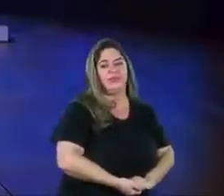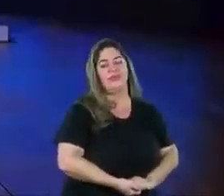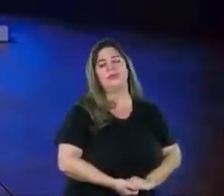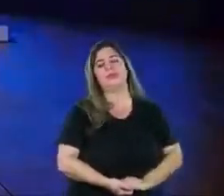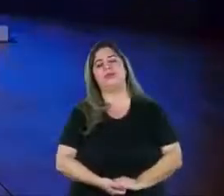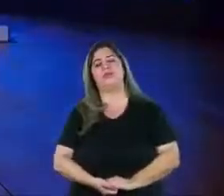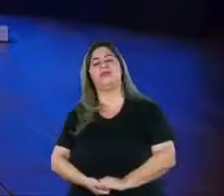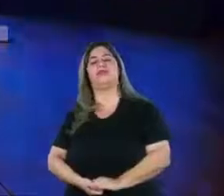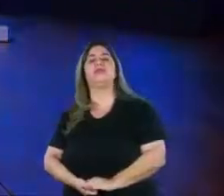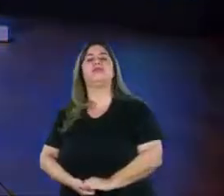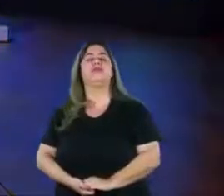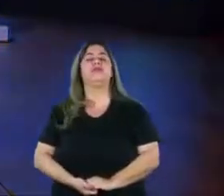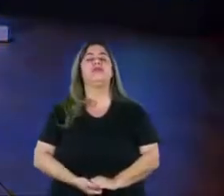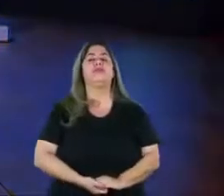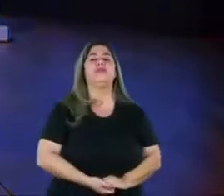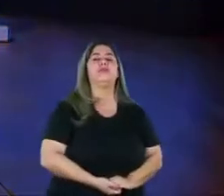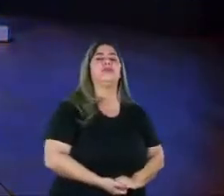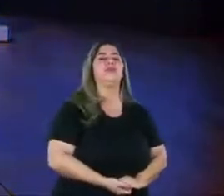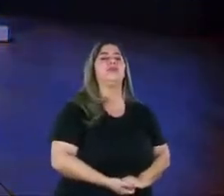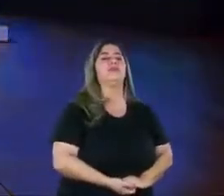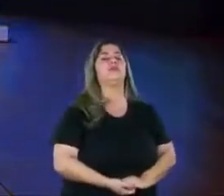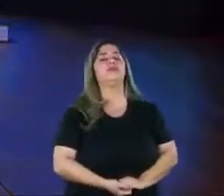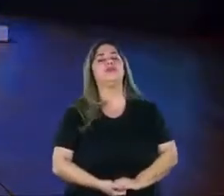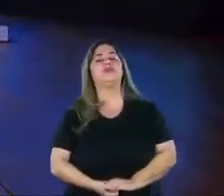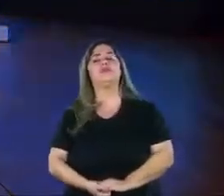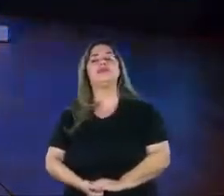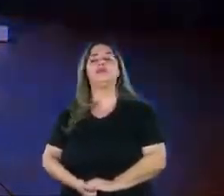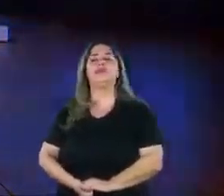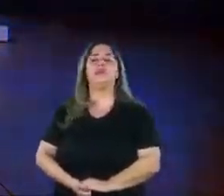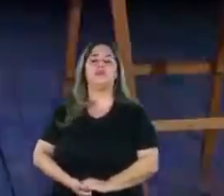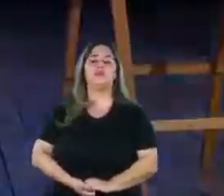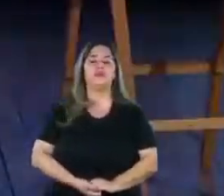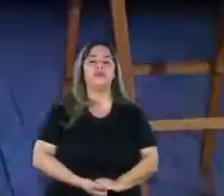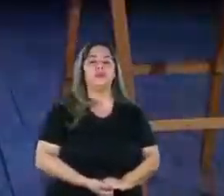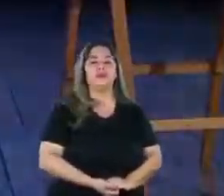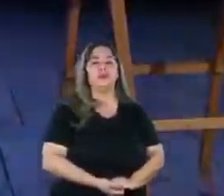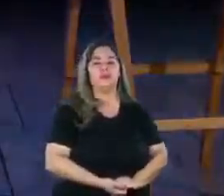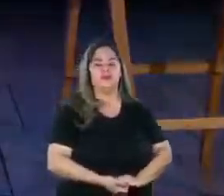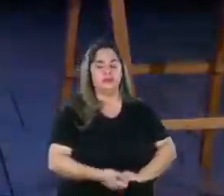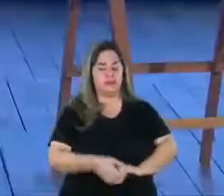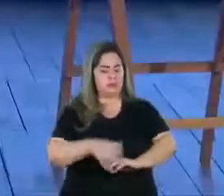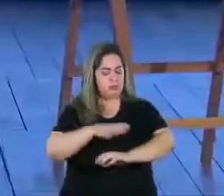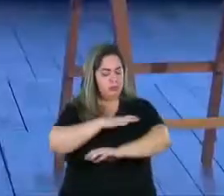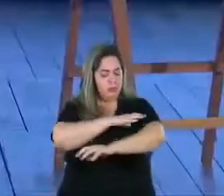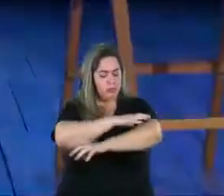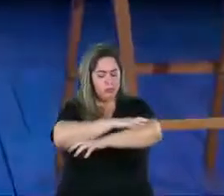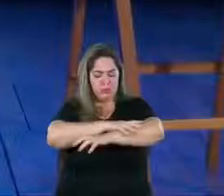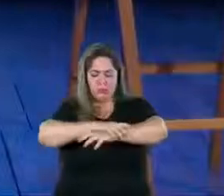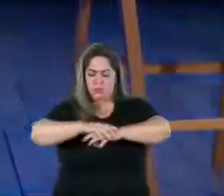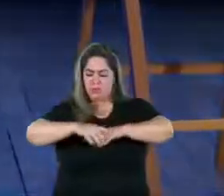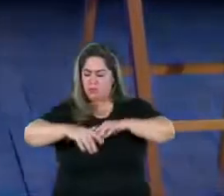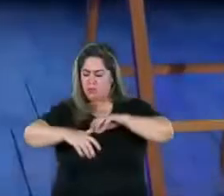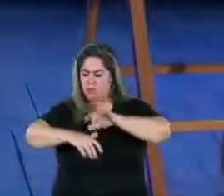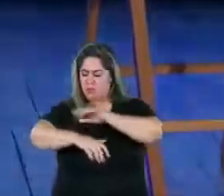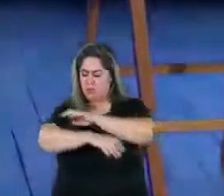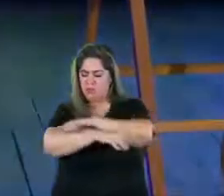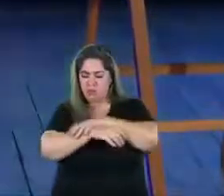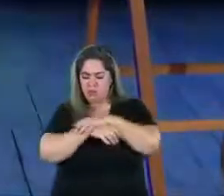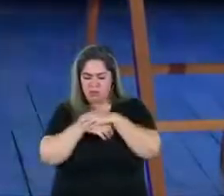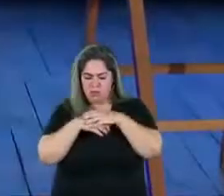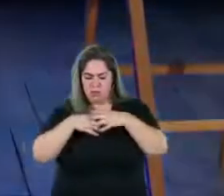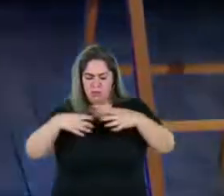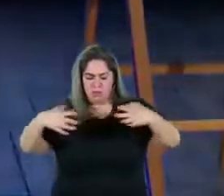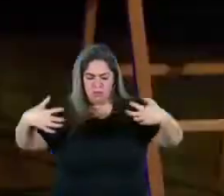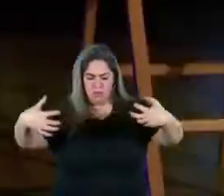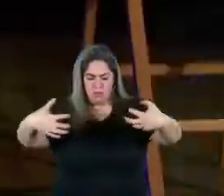Mas pode dizer também... De nouvelles diversités naissent dans le métissage. Seus braços, patas estão apertando contra o peito um pneu